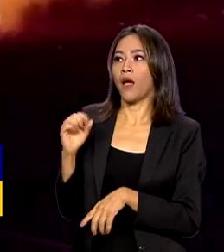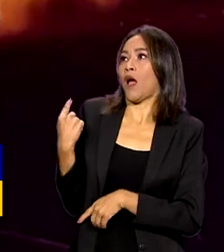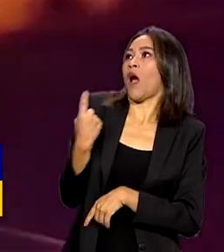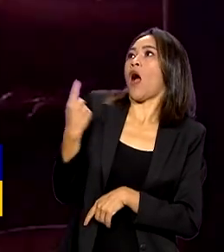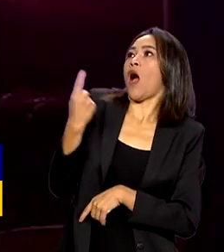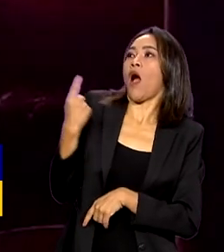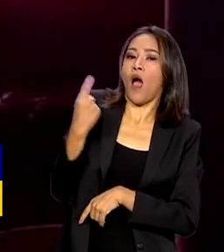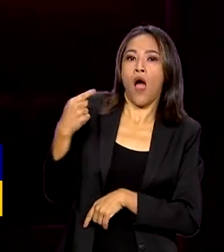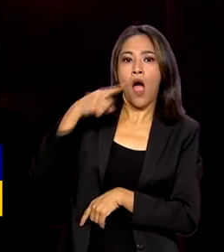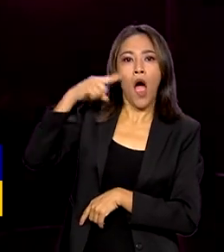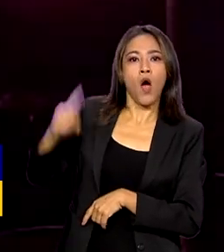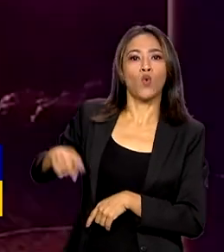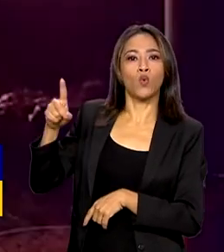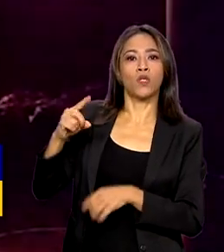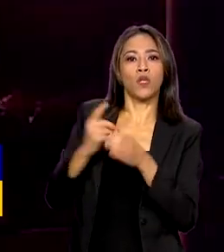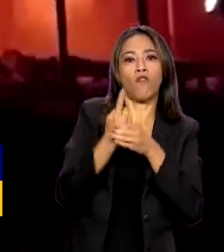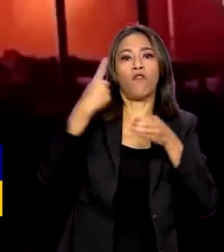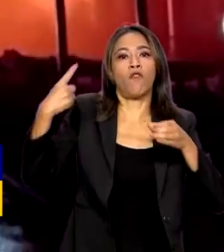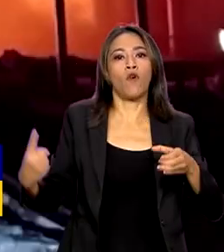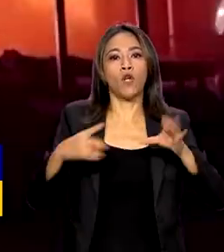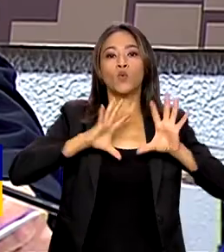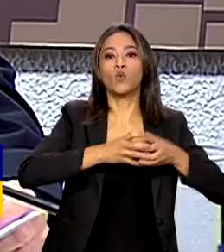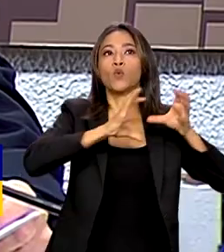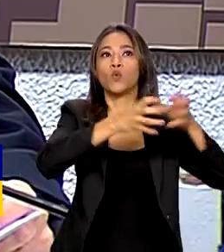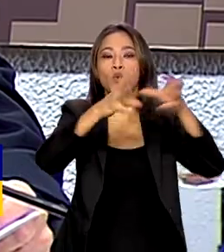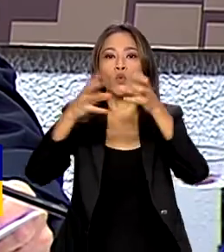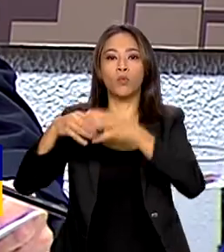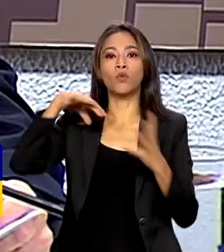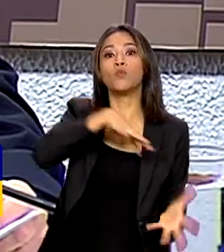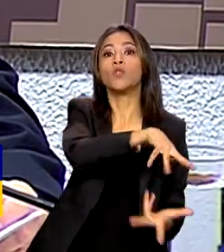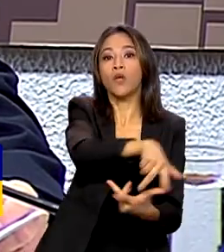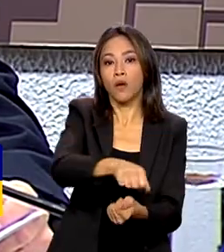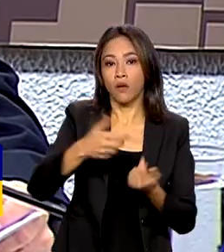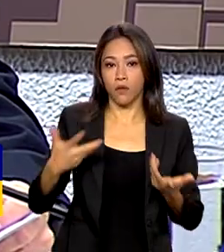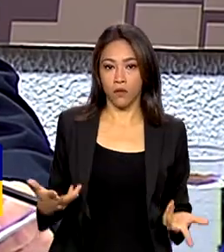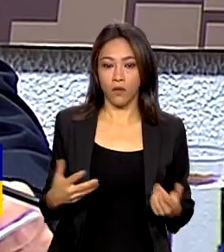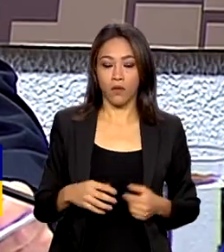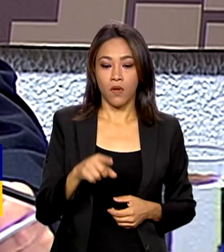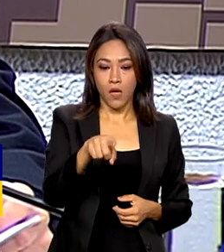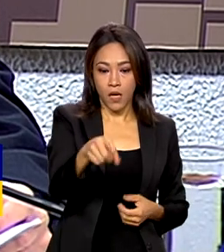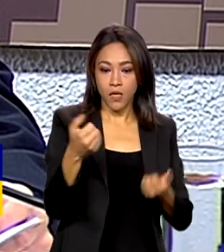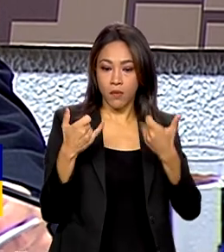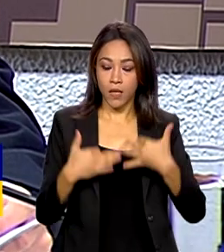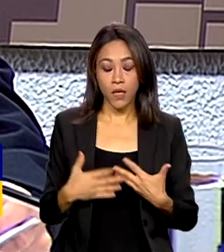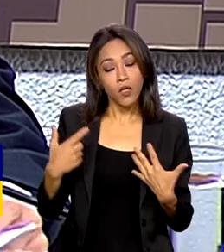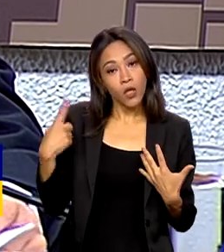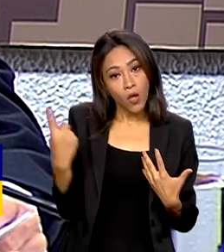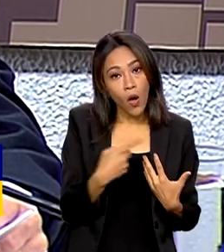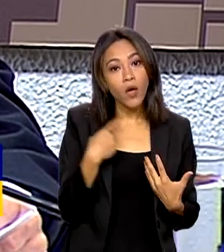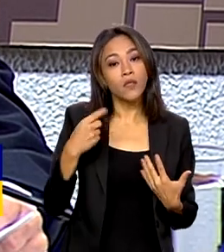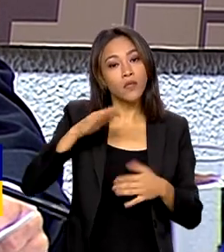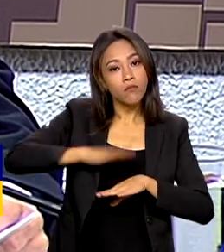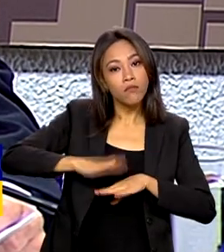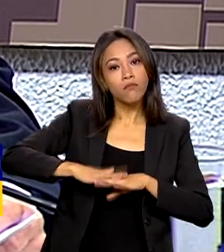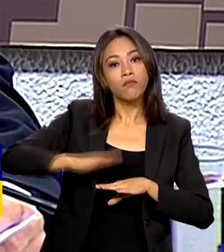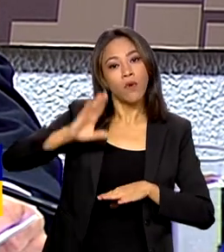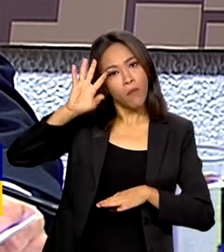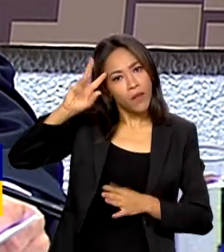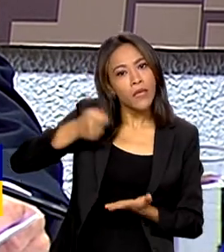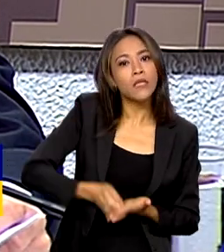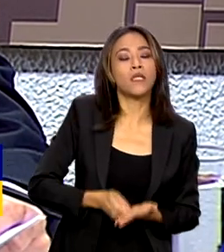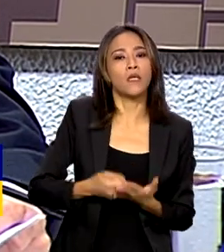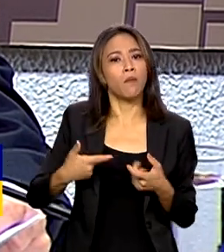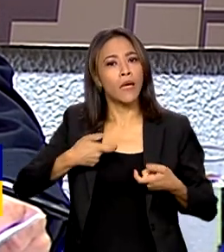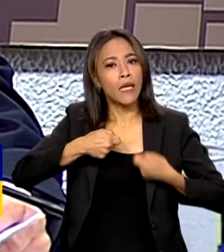nos organismos internacionais temos buscado manter uma posição equilibrada mas sobretudo construtiva